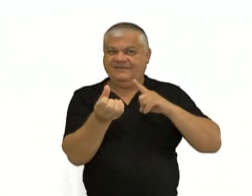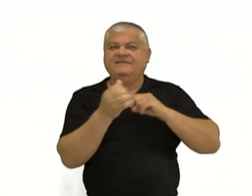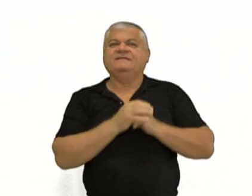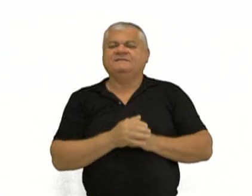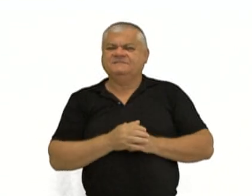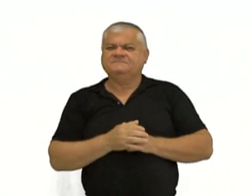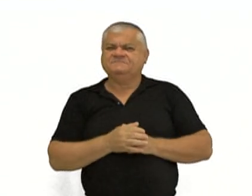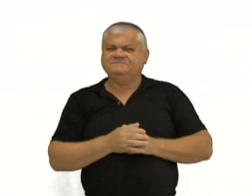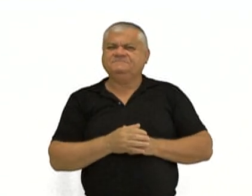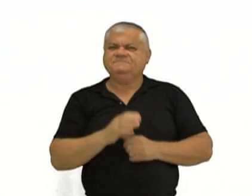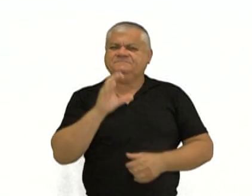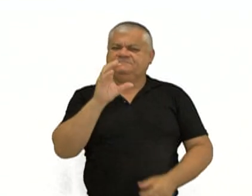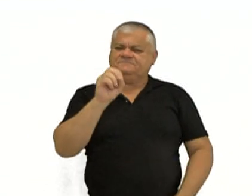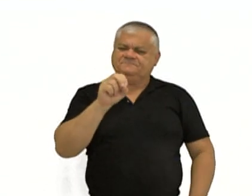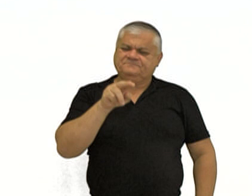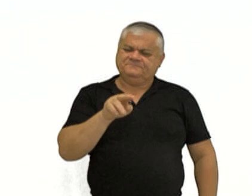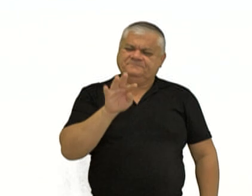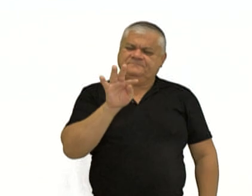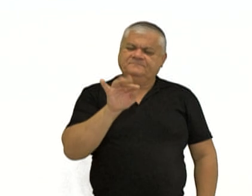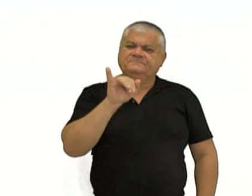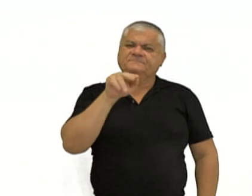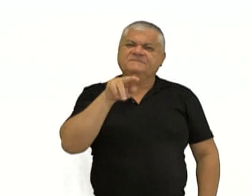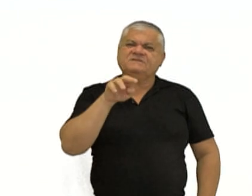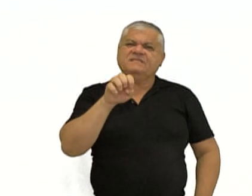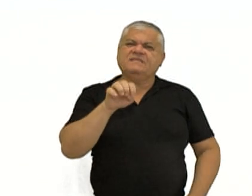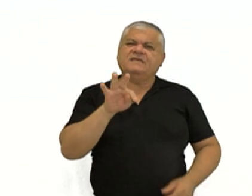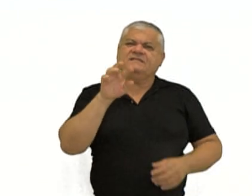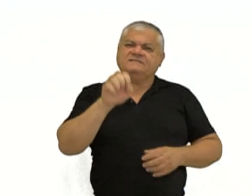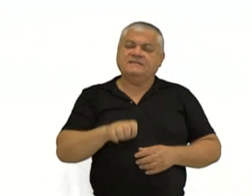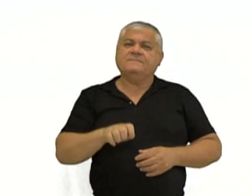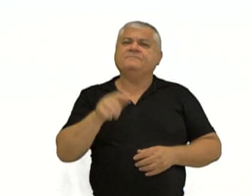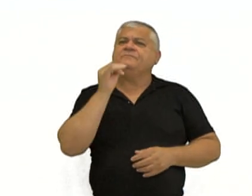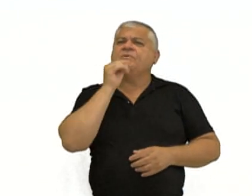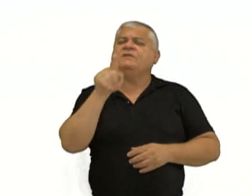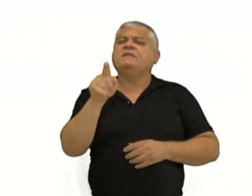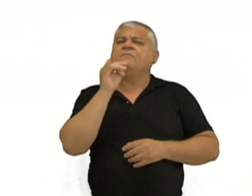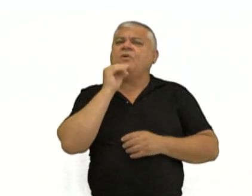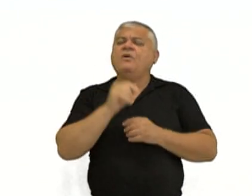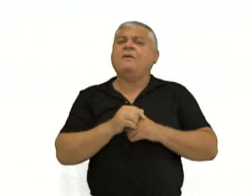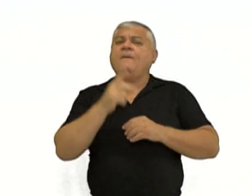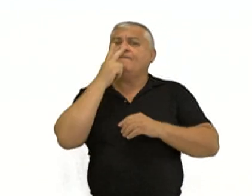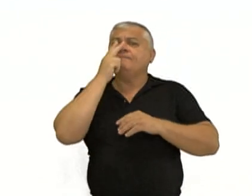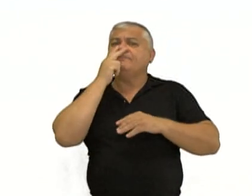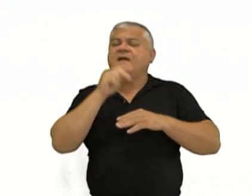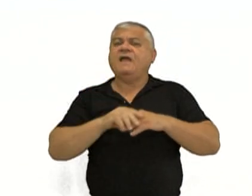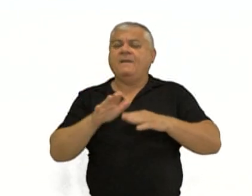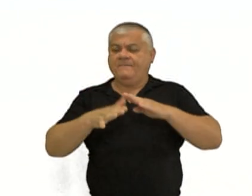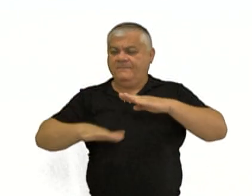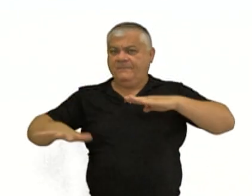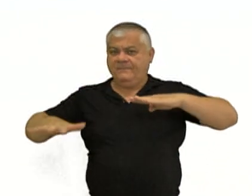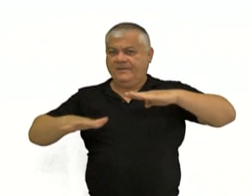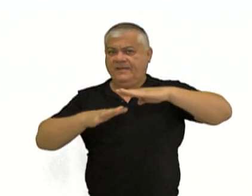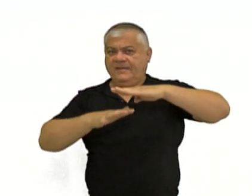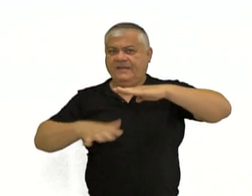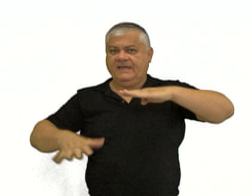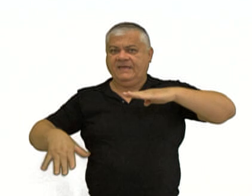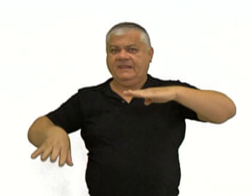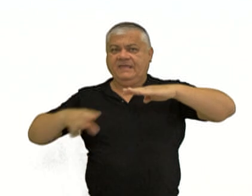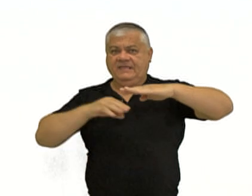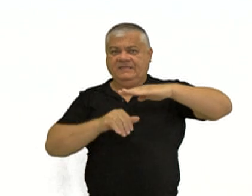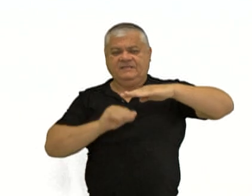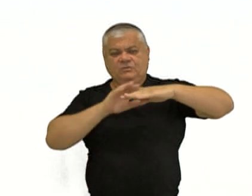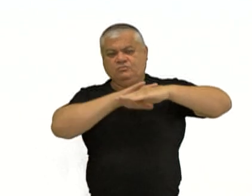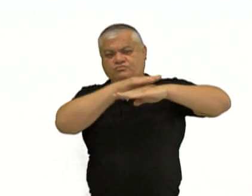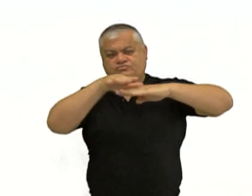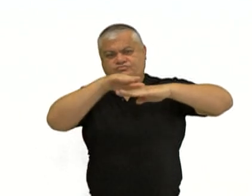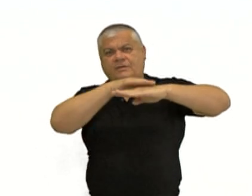essa palavrinha, esse termo terras emersas? Para aquelas áreas que estão acima do nível do mar ou do oceano, que